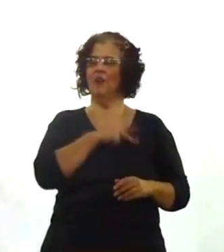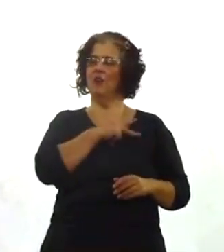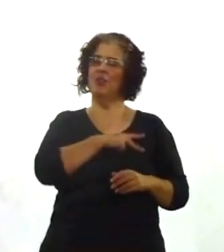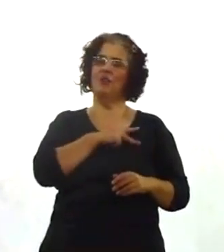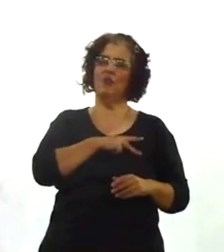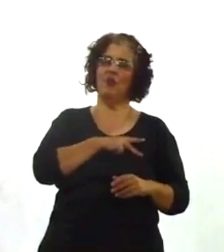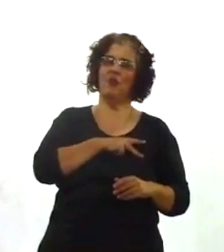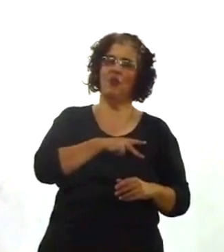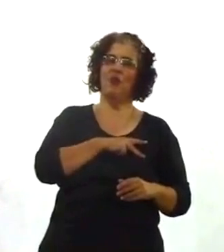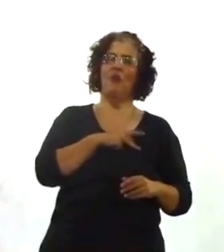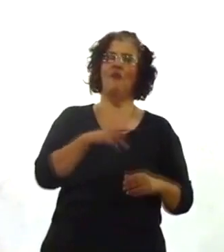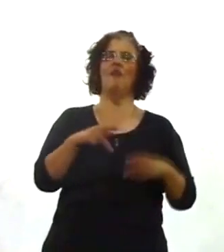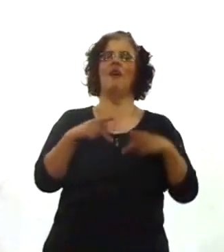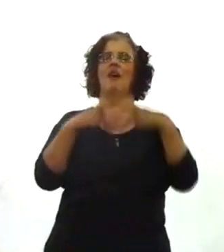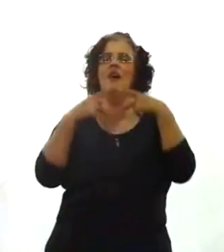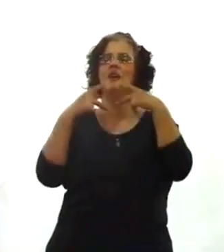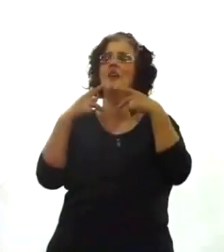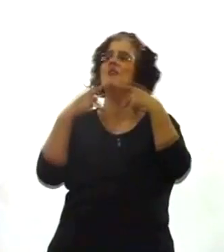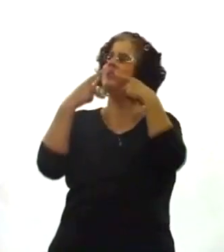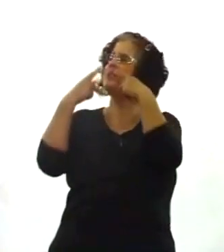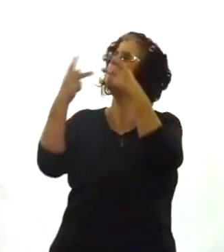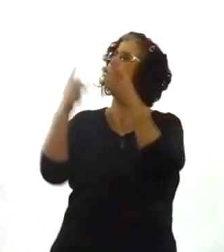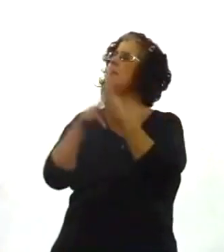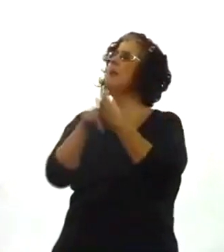notícias novas, mas me parece que passa bem.